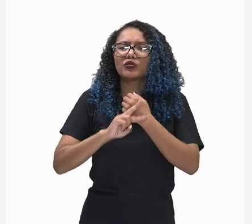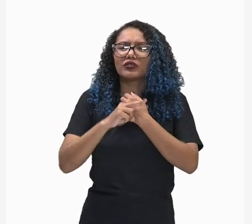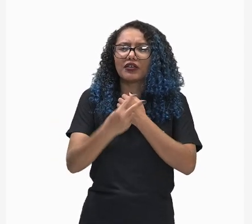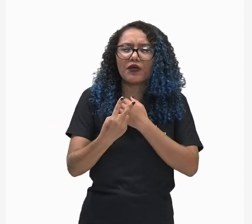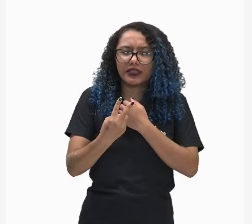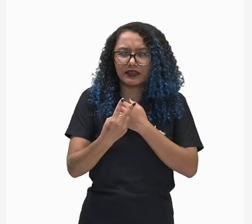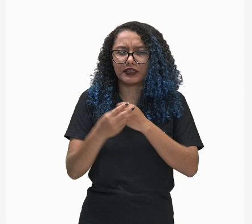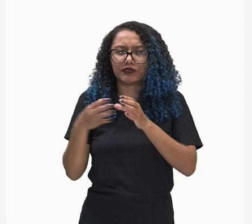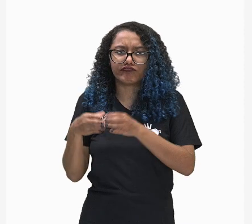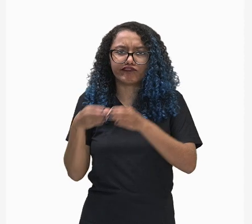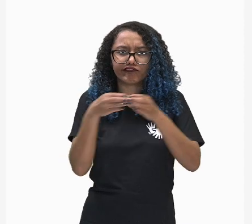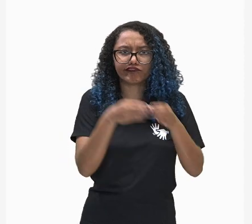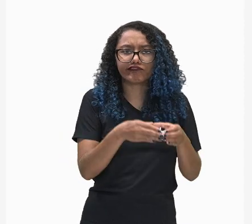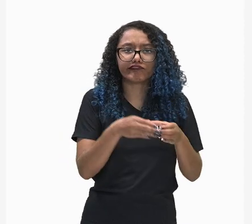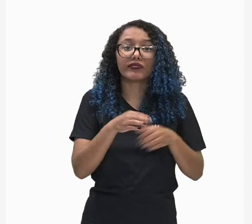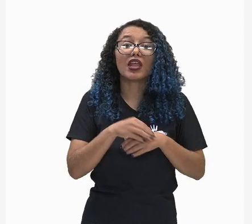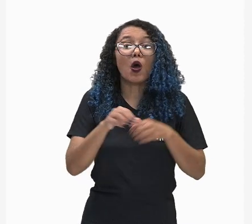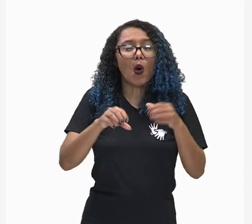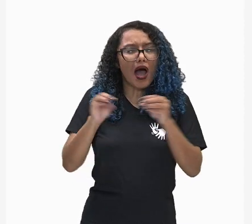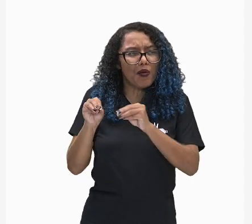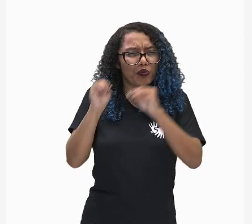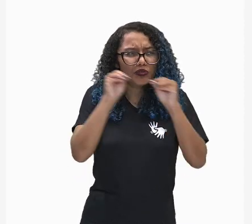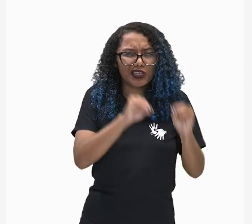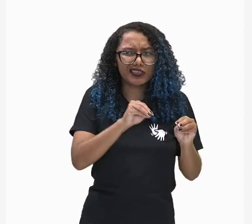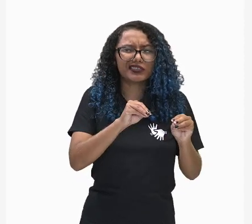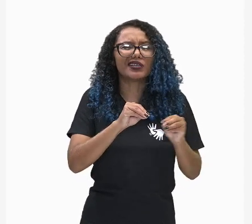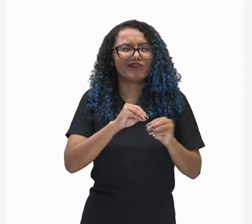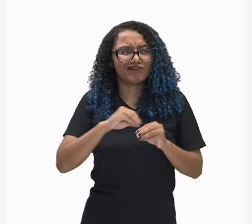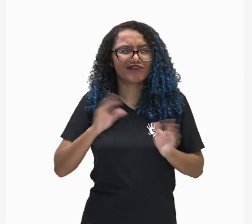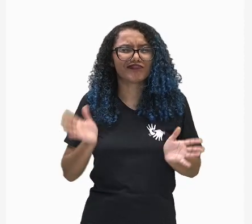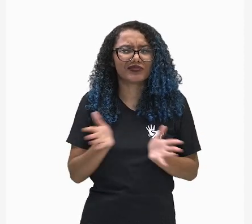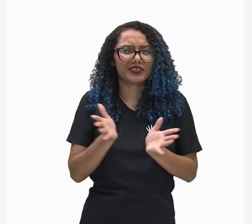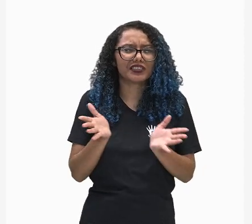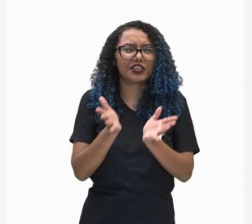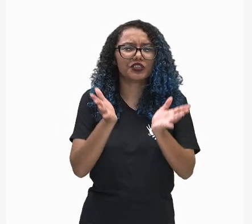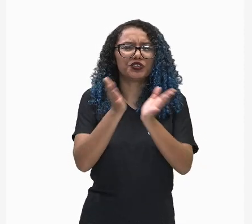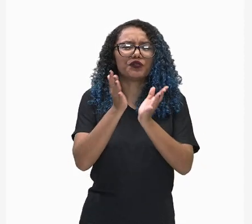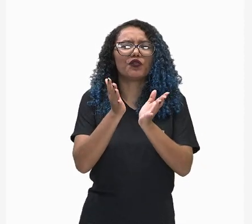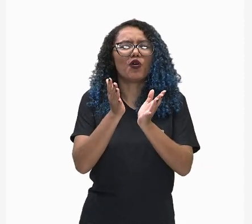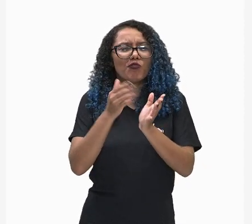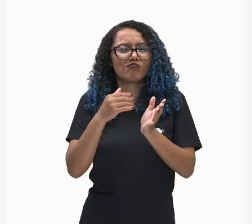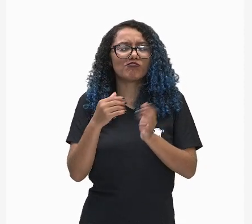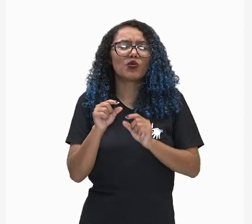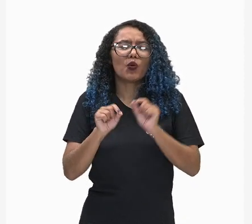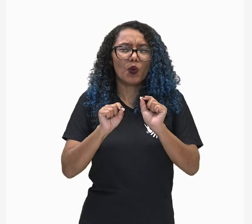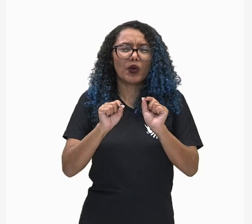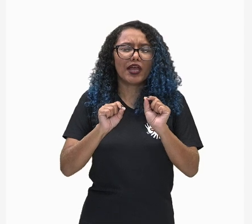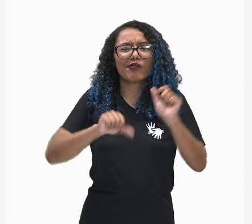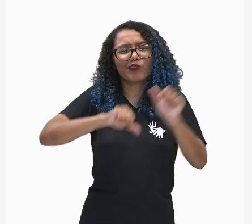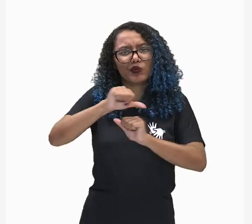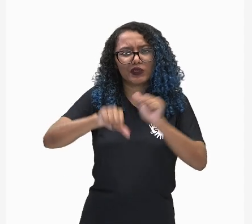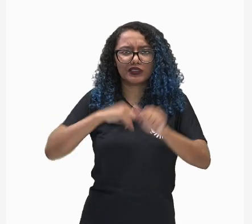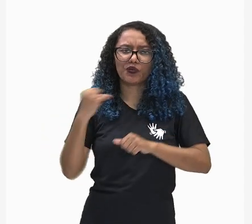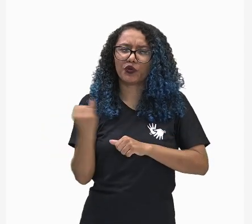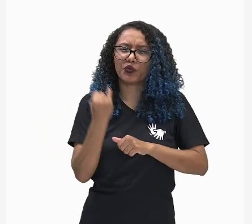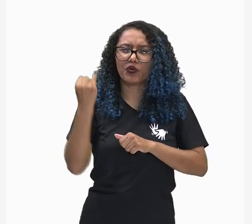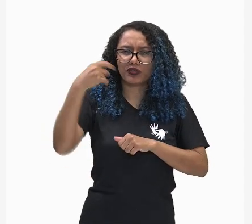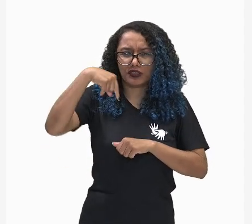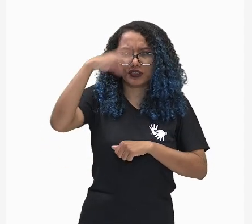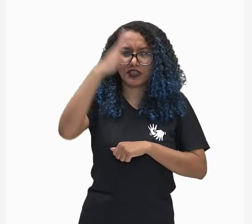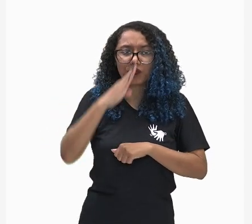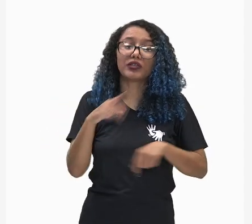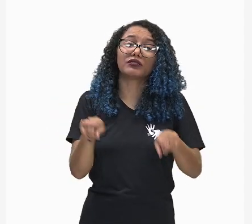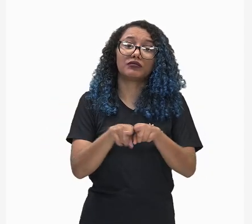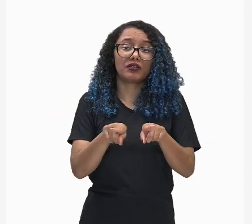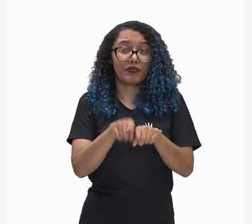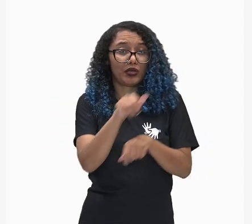de sua comitiva contribuiu significativamente para significativas mudanças no Brasil e no Rio de